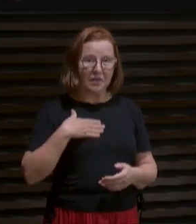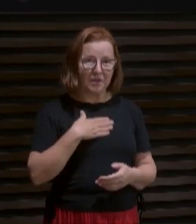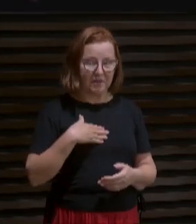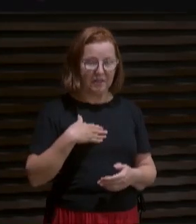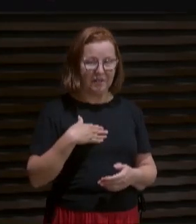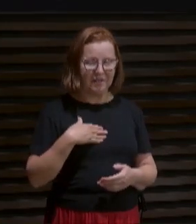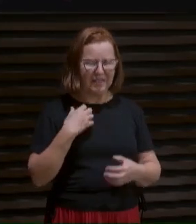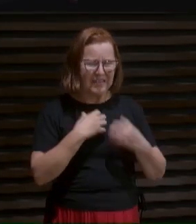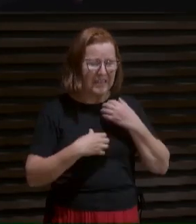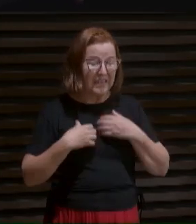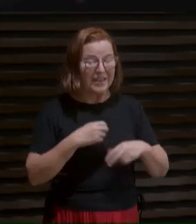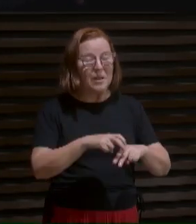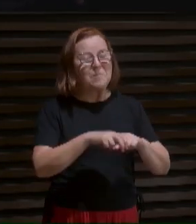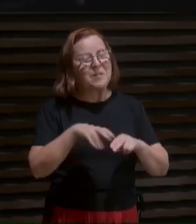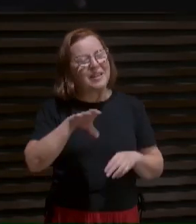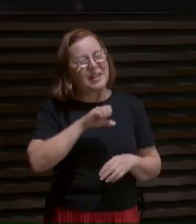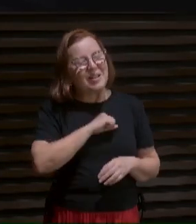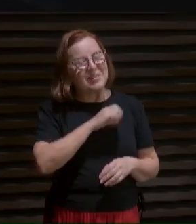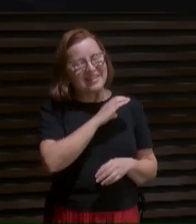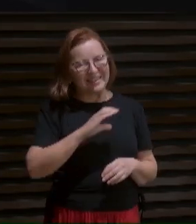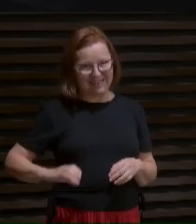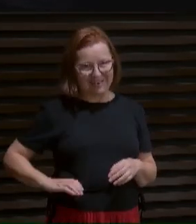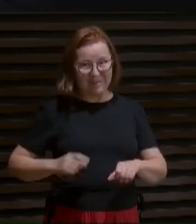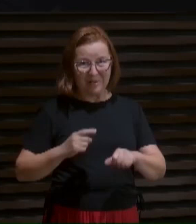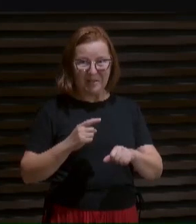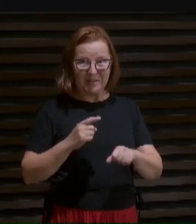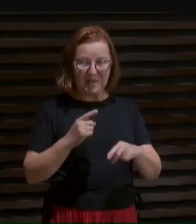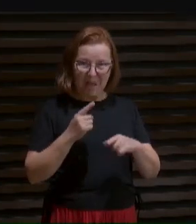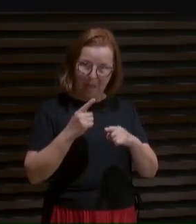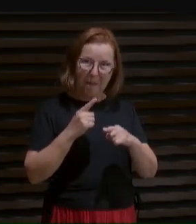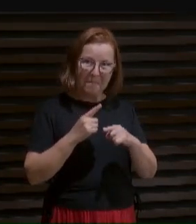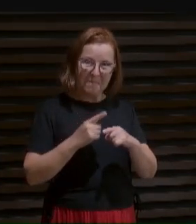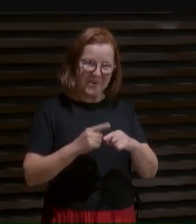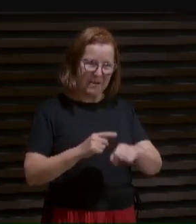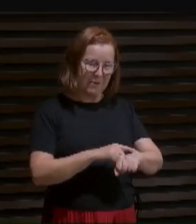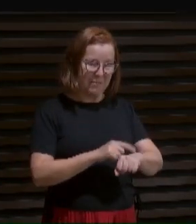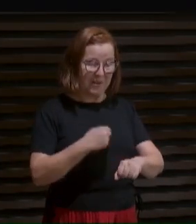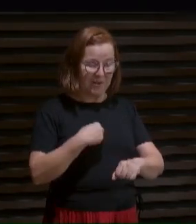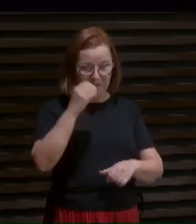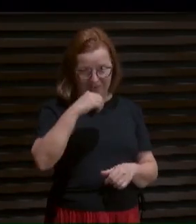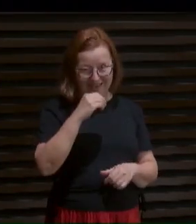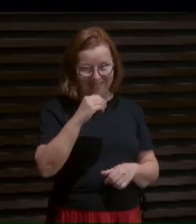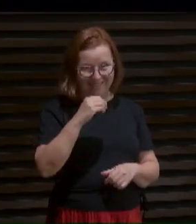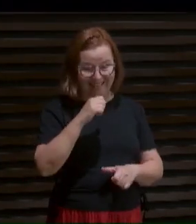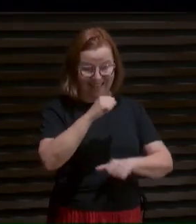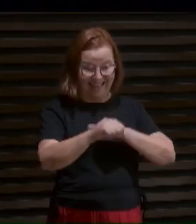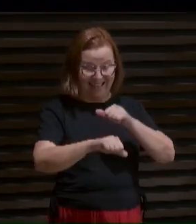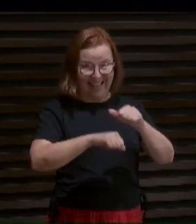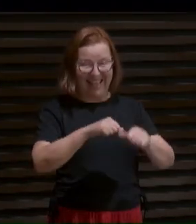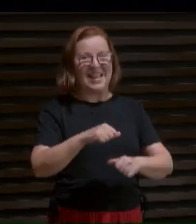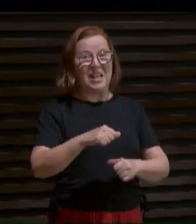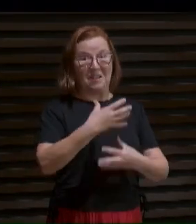Cristo. Porque quando eu sou fraco, então é que eu sou forte.